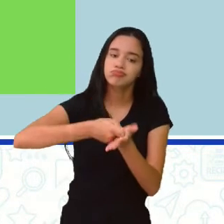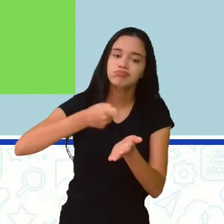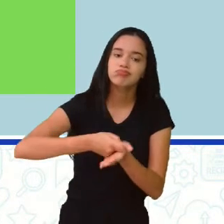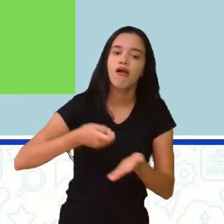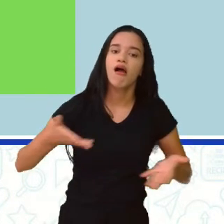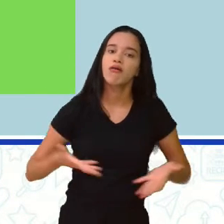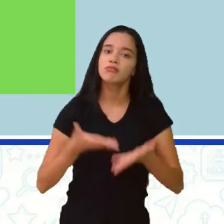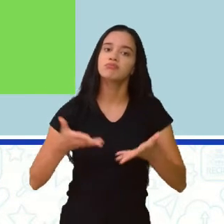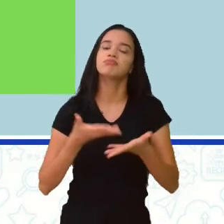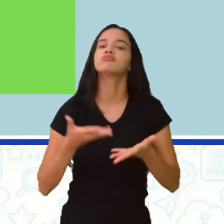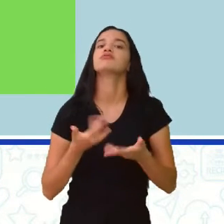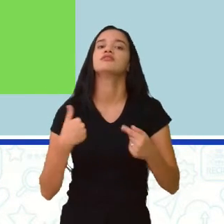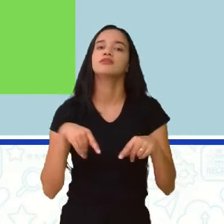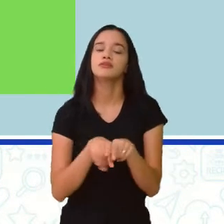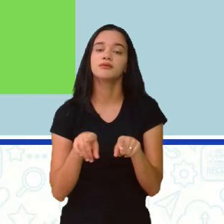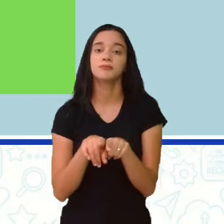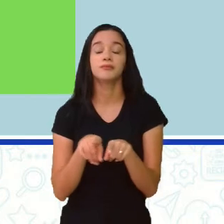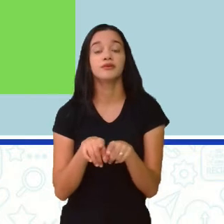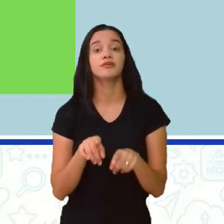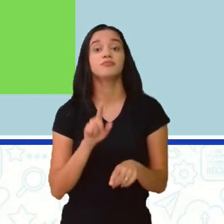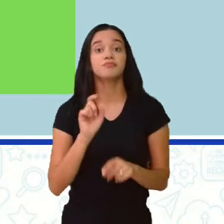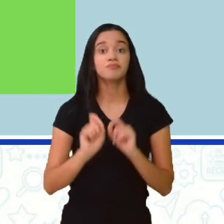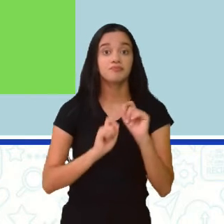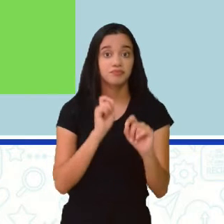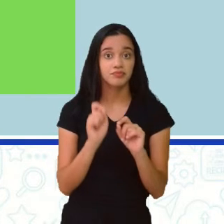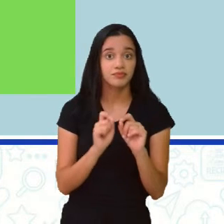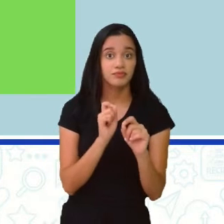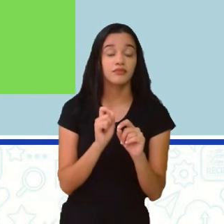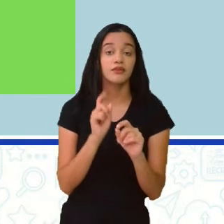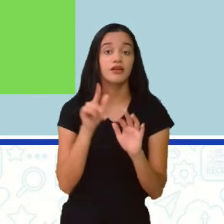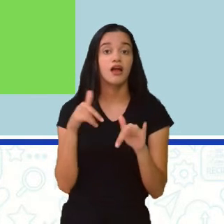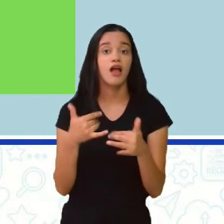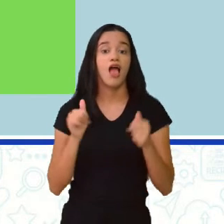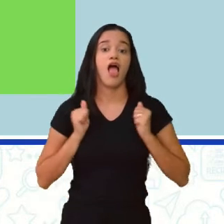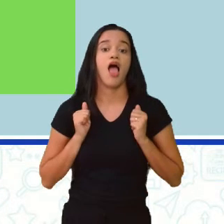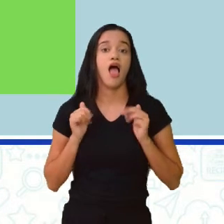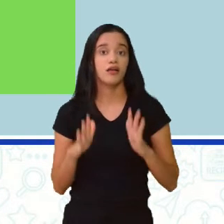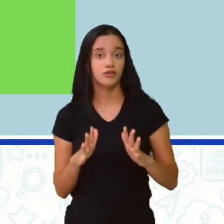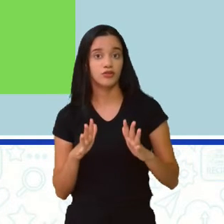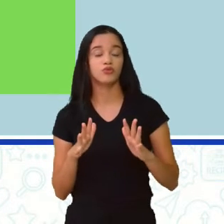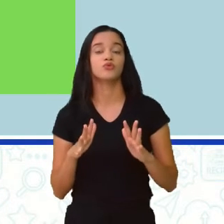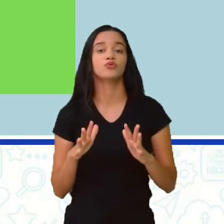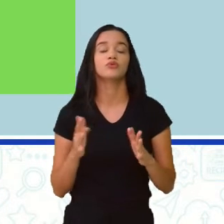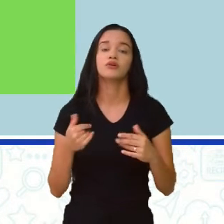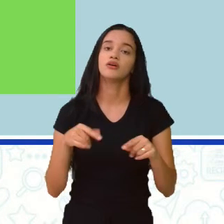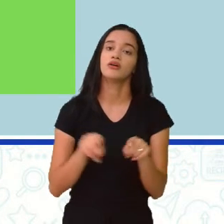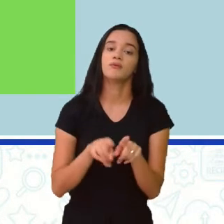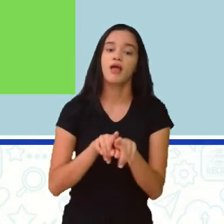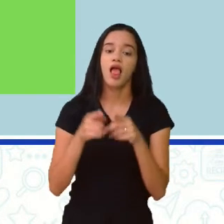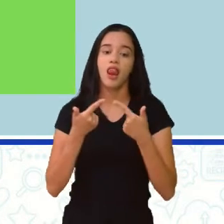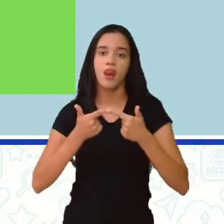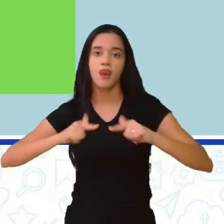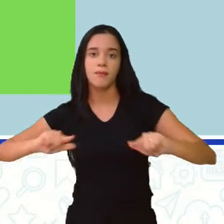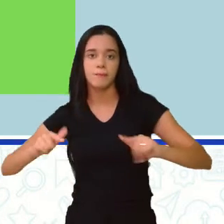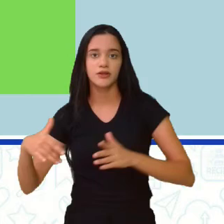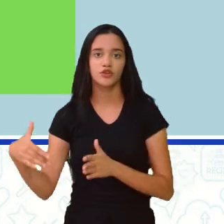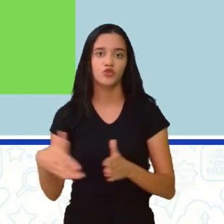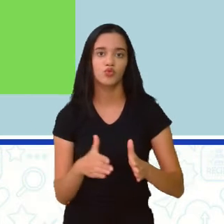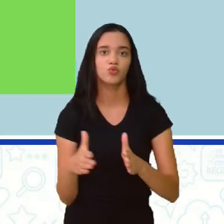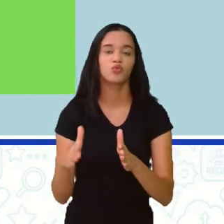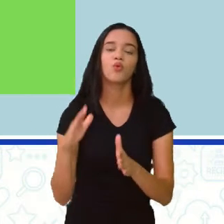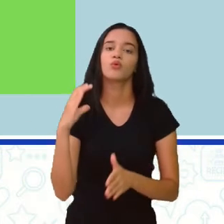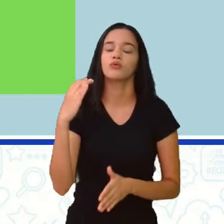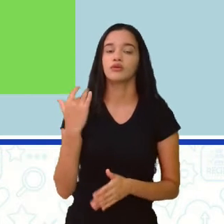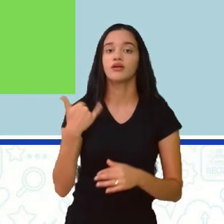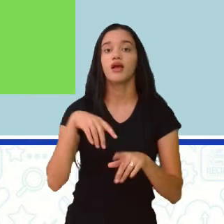fazendo passeio aí, retirando lixo. Então, eles fazem ações ambientais com pescadores, promovendo limpeza do Rio Capibaribe. Agora há